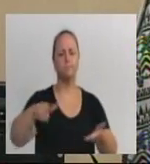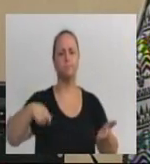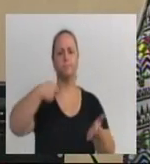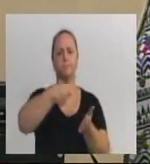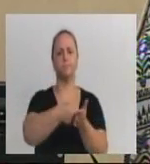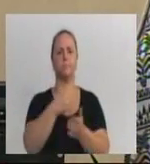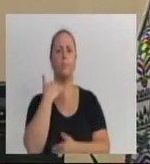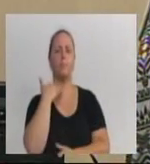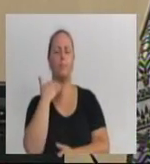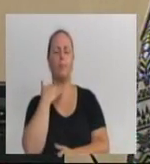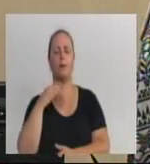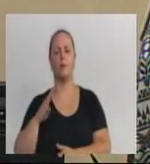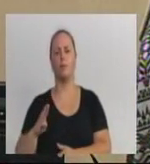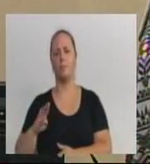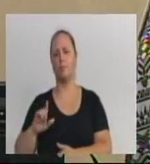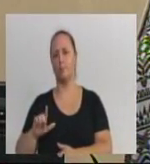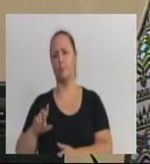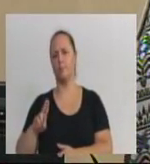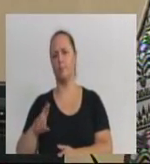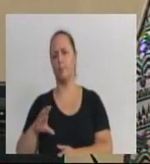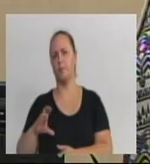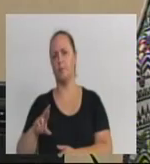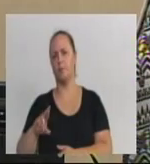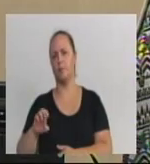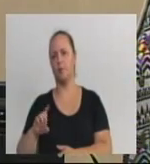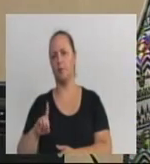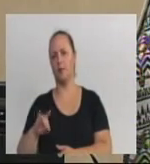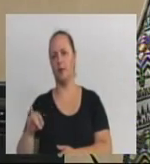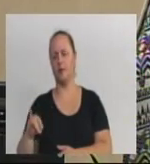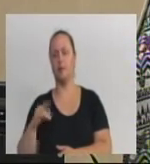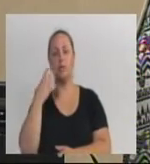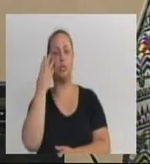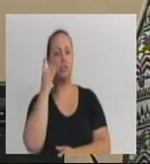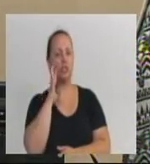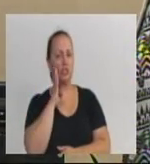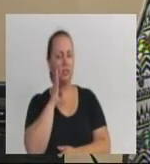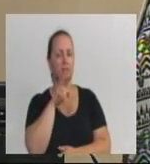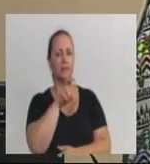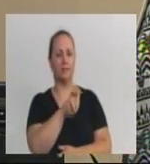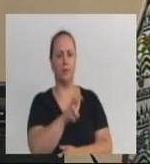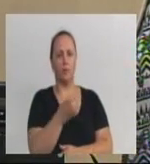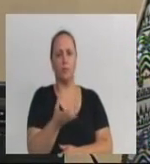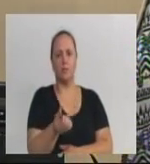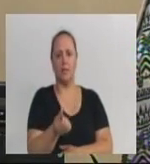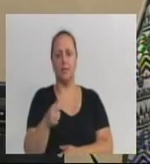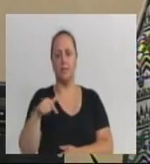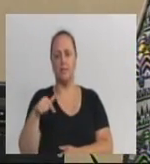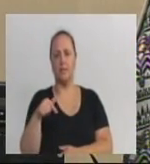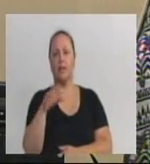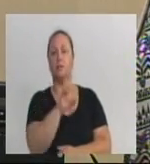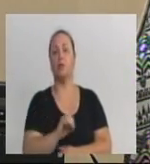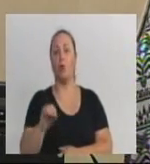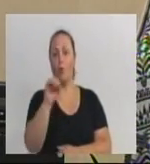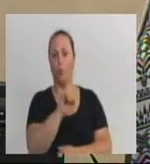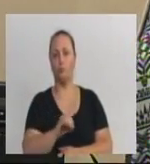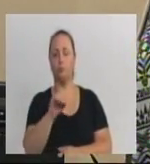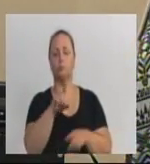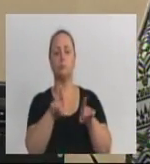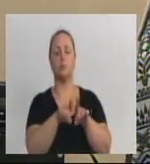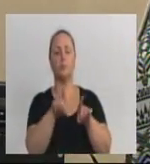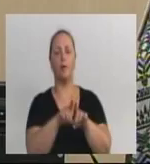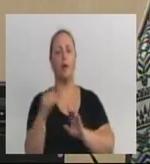Banco Bluecred nos dias 5, 6 e 7 de outubro, informando a origem dos depósitos,